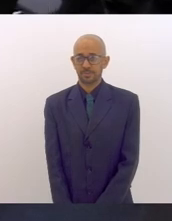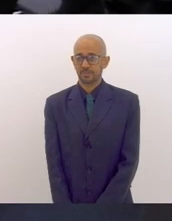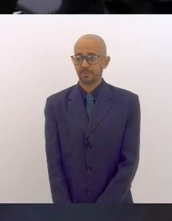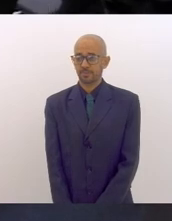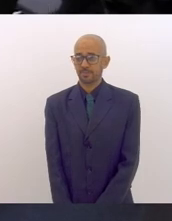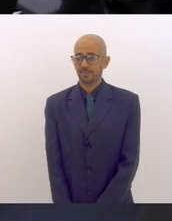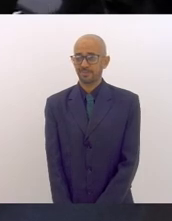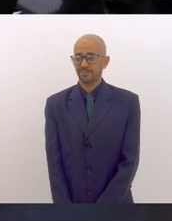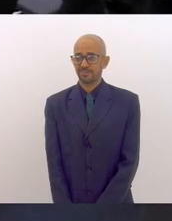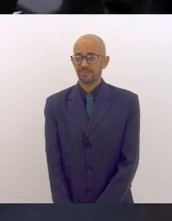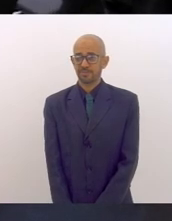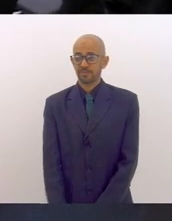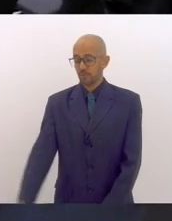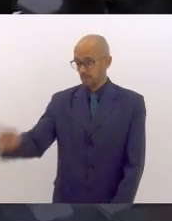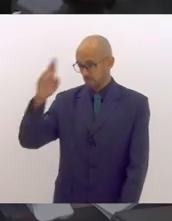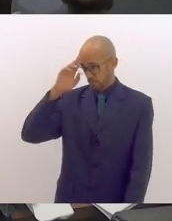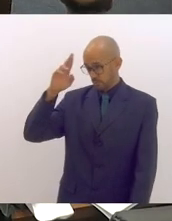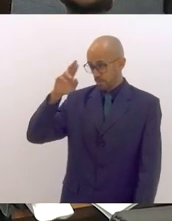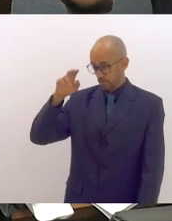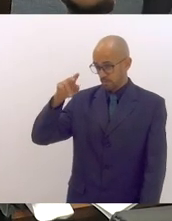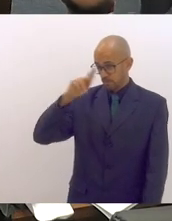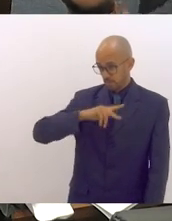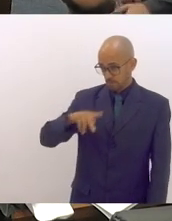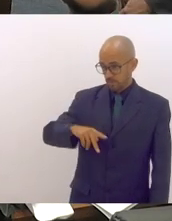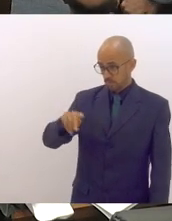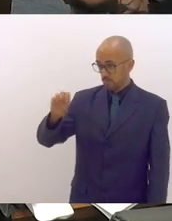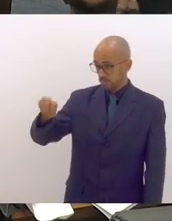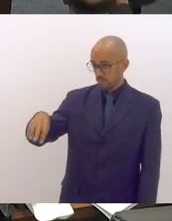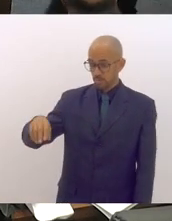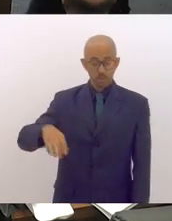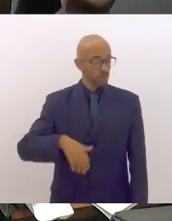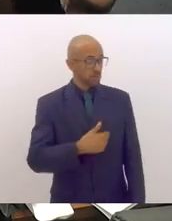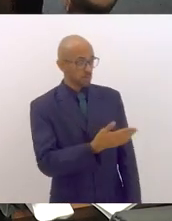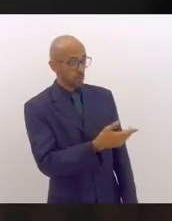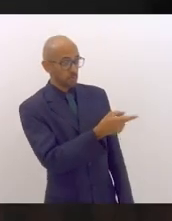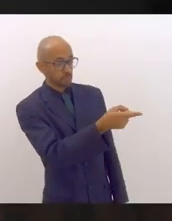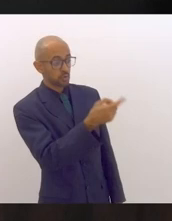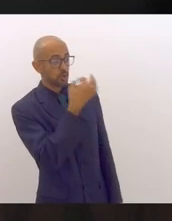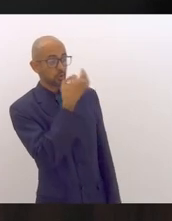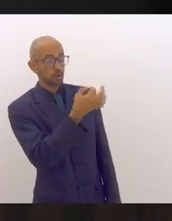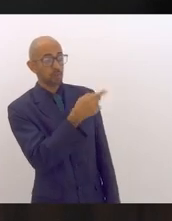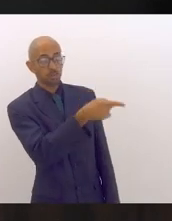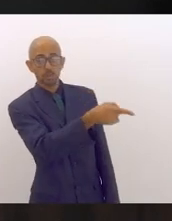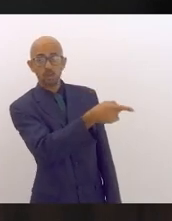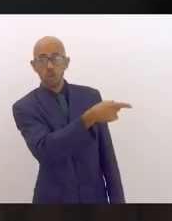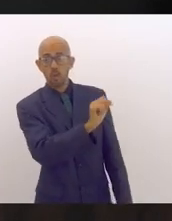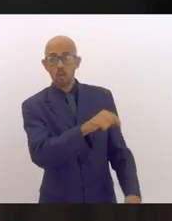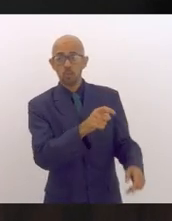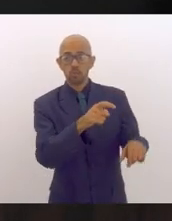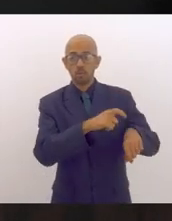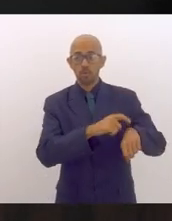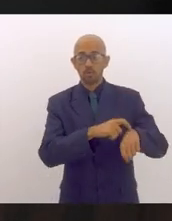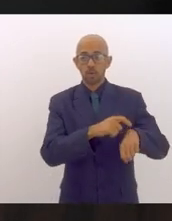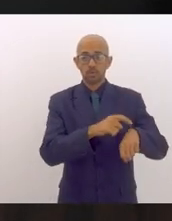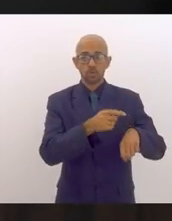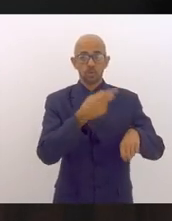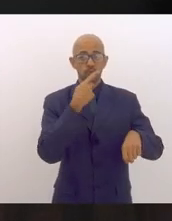Senhor presidente. Vossa Excelência tem que votar, porque Vossa Excelência deu parecer ao projeto no momento de eu cantar o projeto.